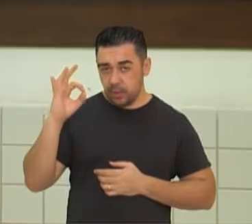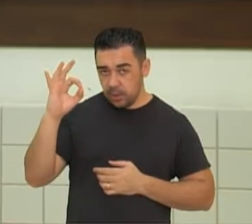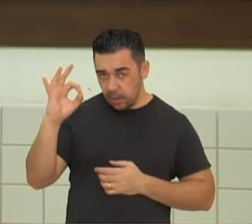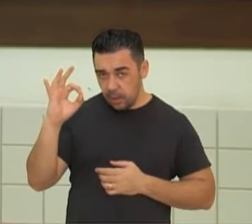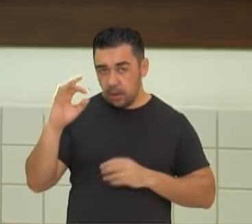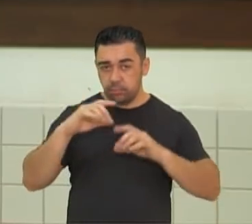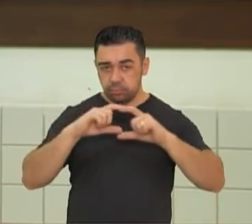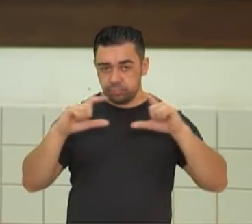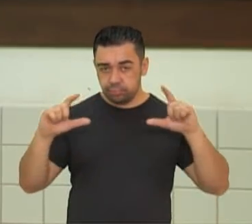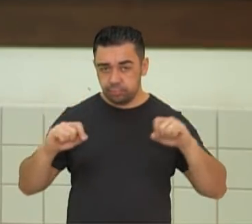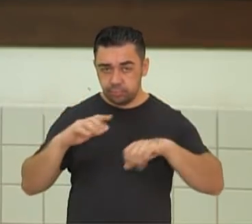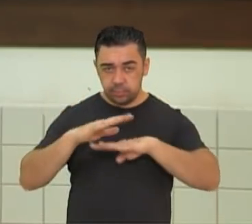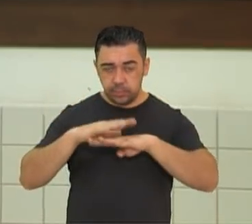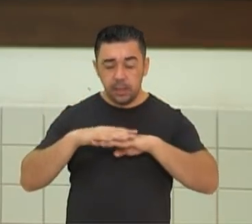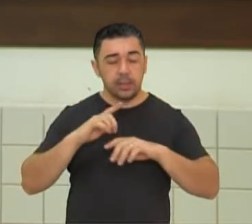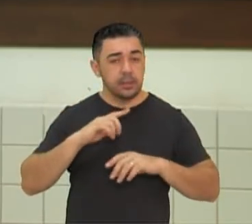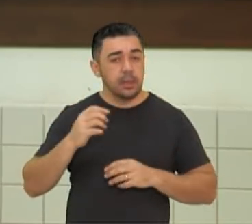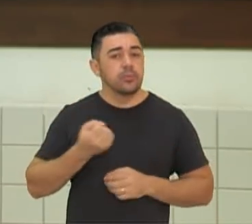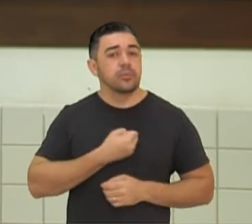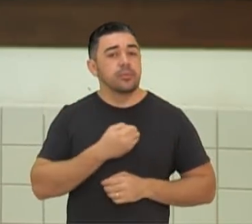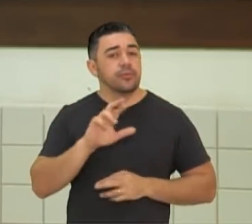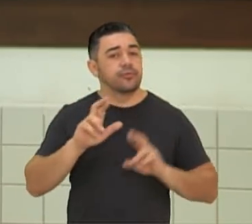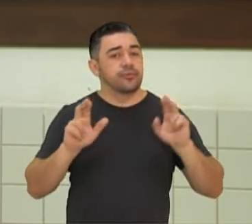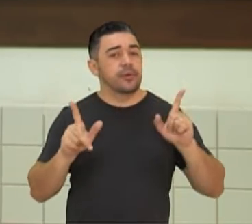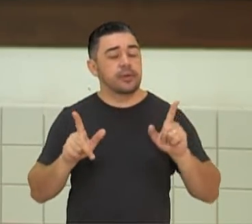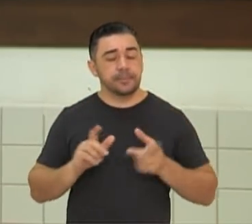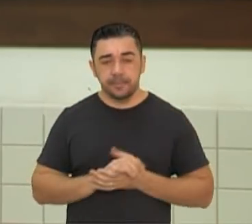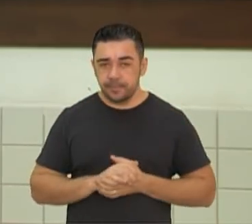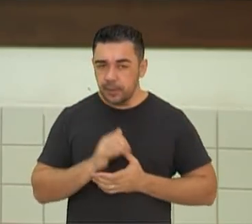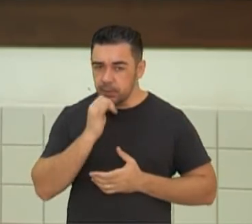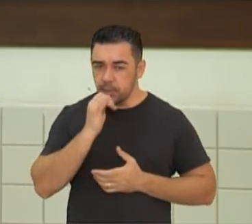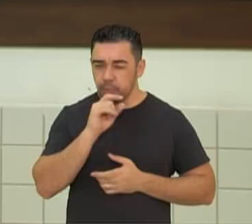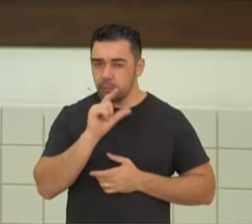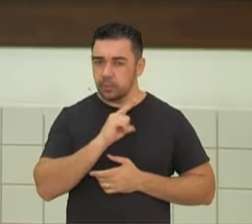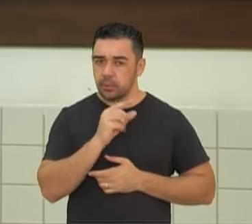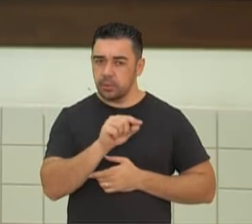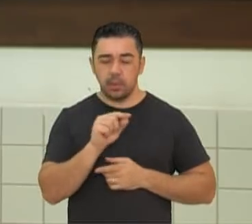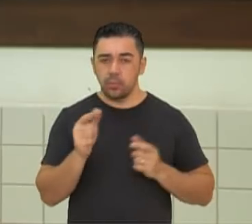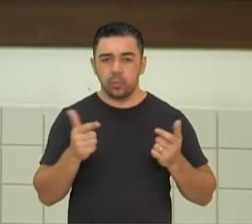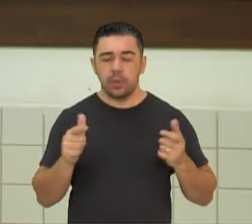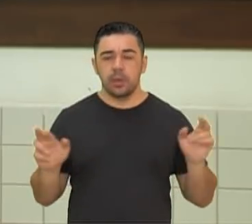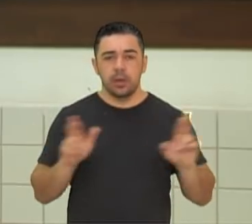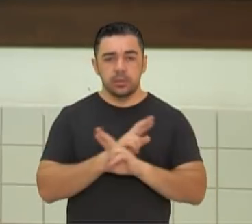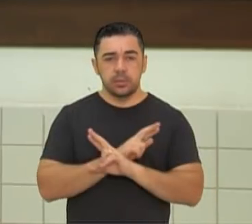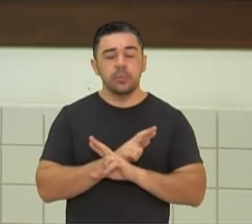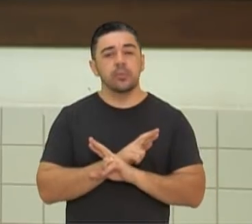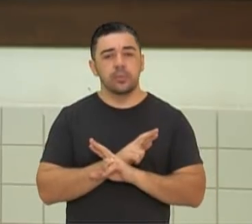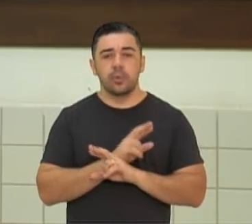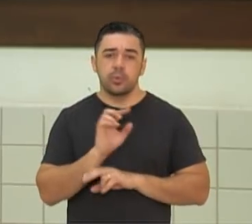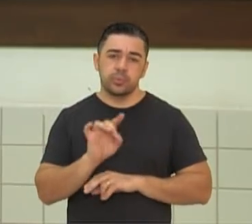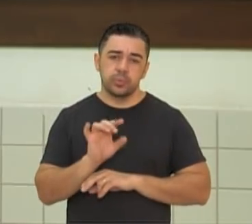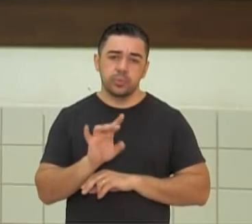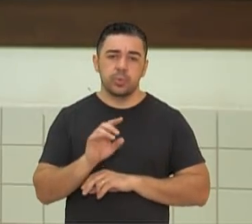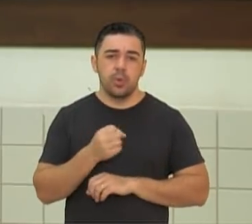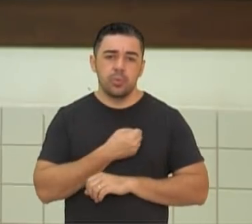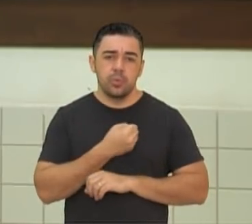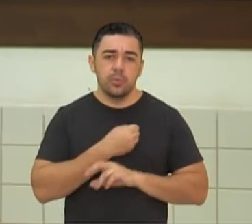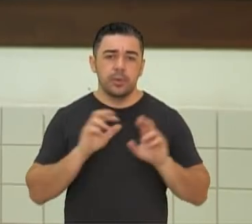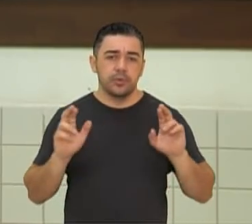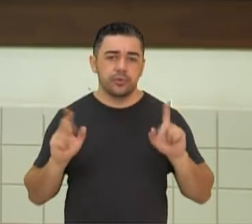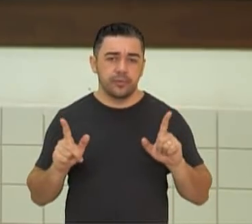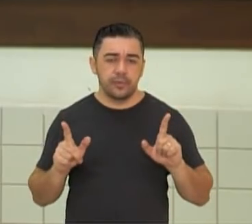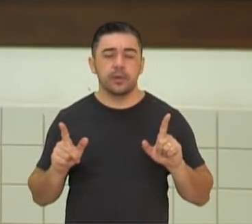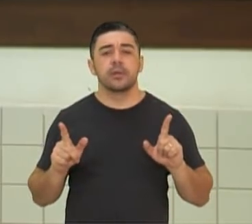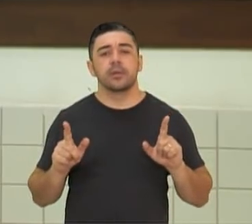incógnitas, sempre que eu tenho valores diferentes. Então, se eu tenho valores que não têm relação entre si, ou simplesmente números diferentes para